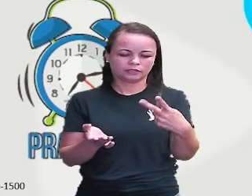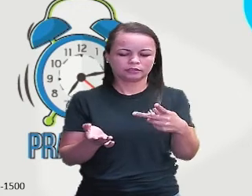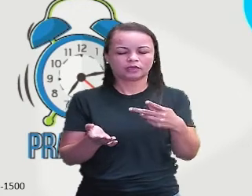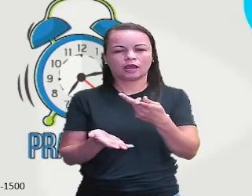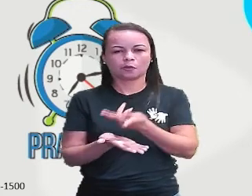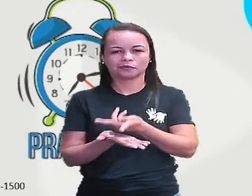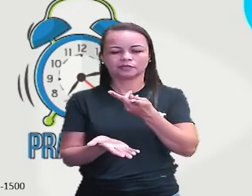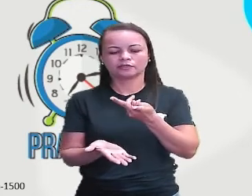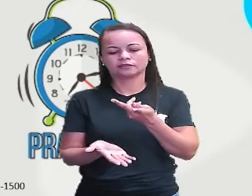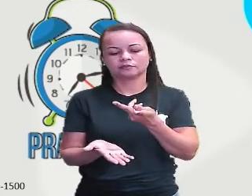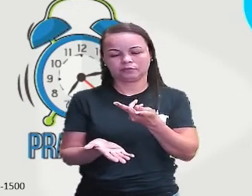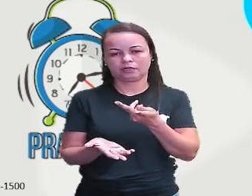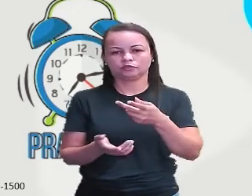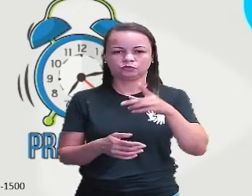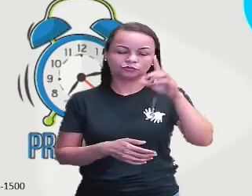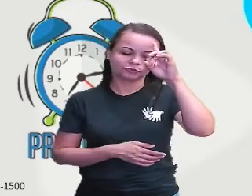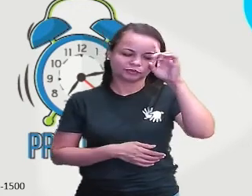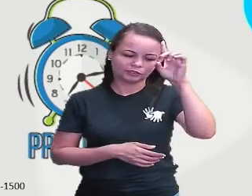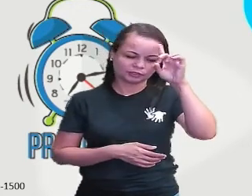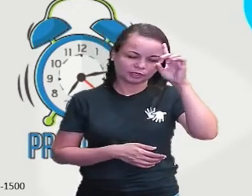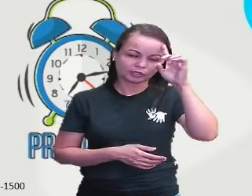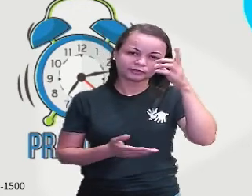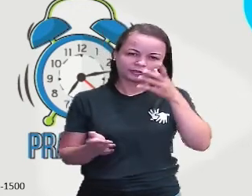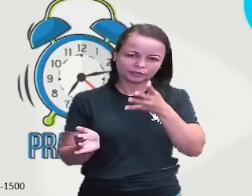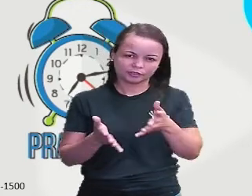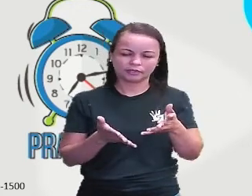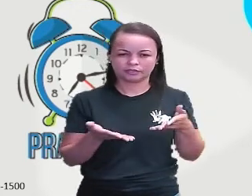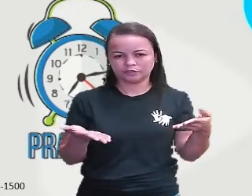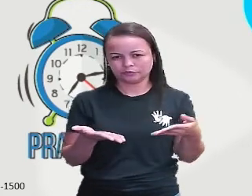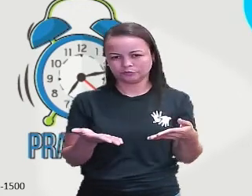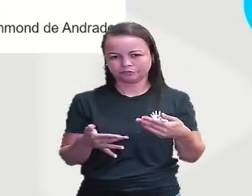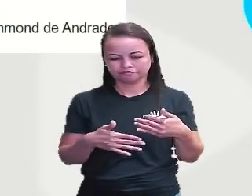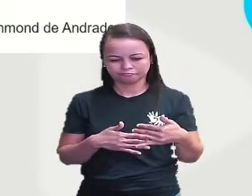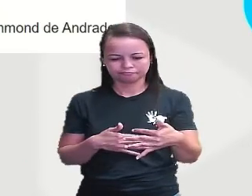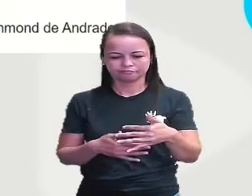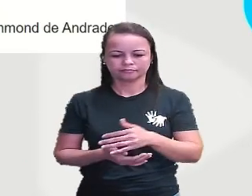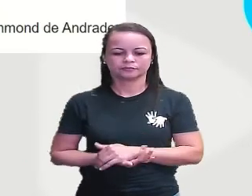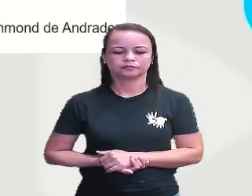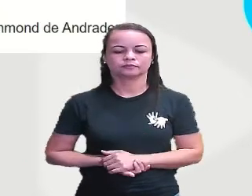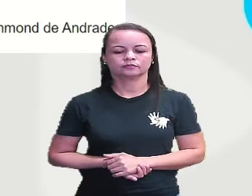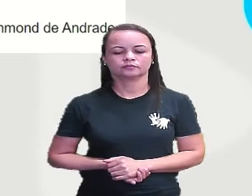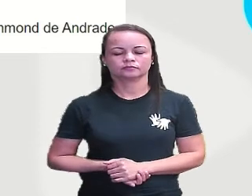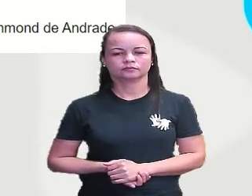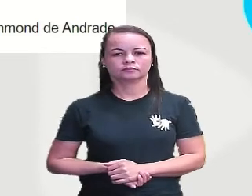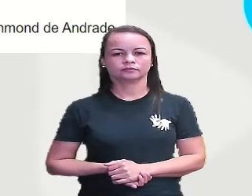de acontecimentos do dia a dia, cotidianos e atuais.